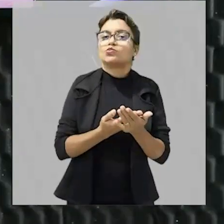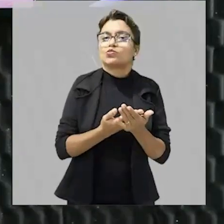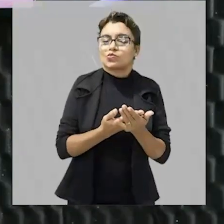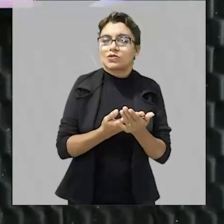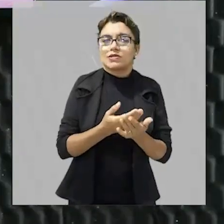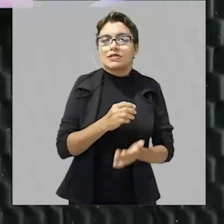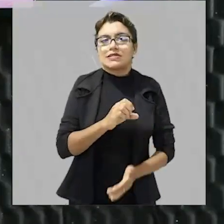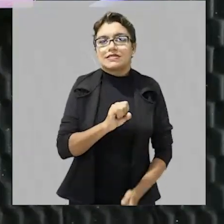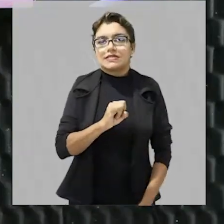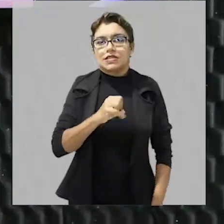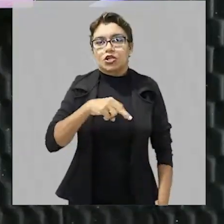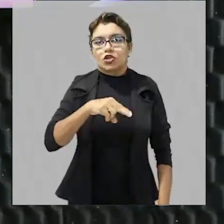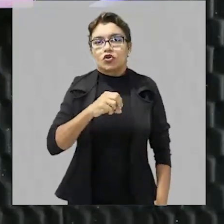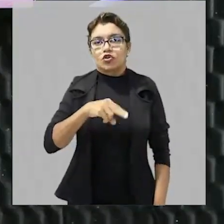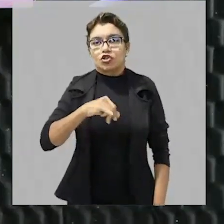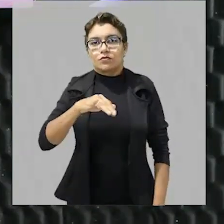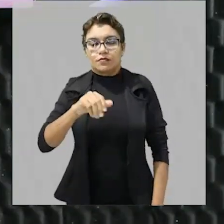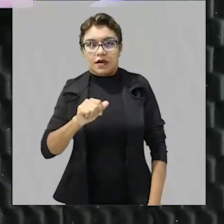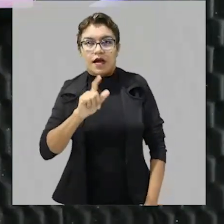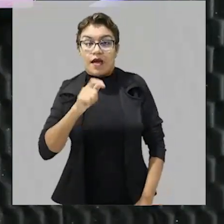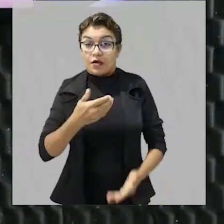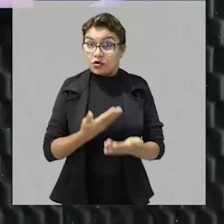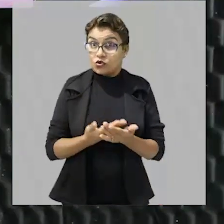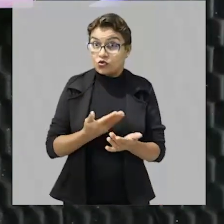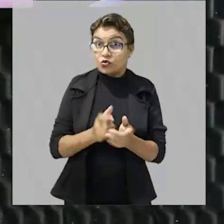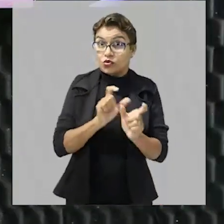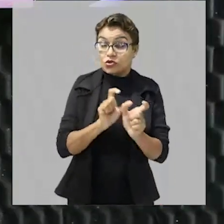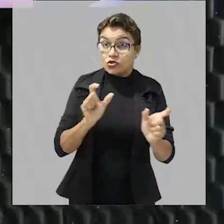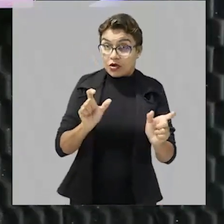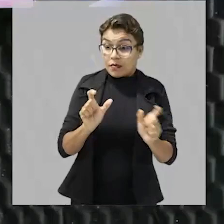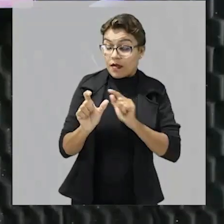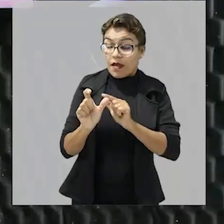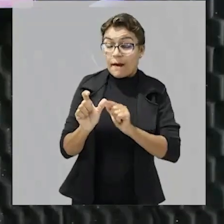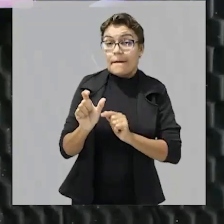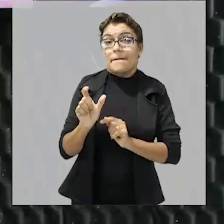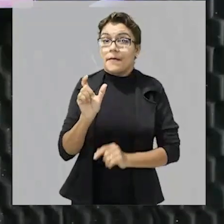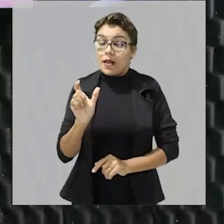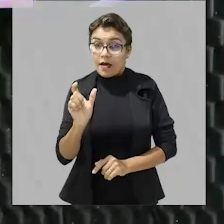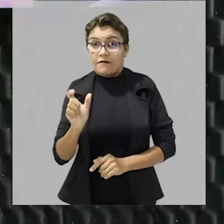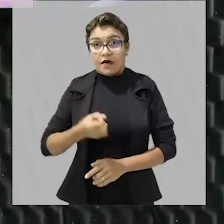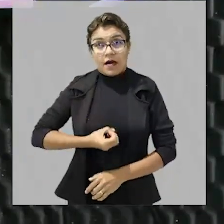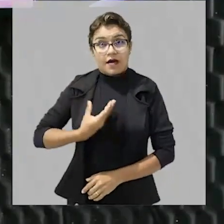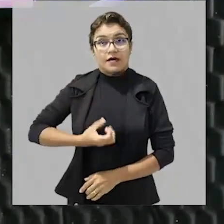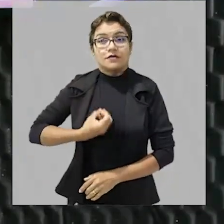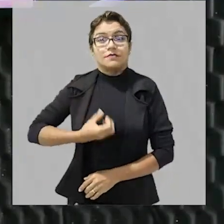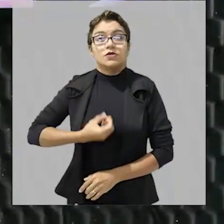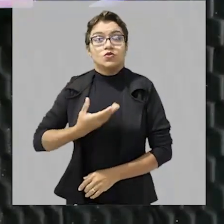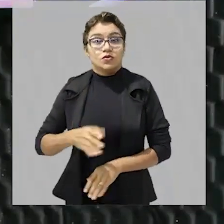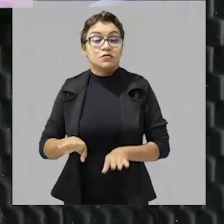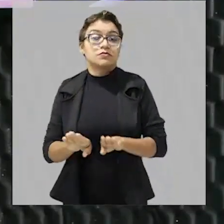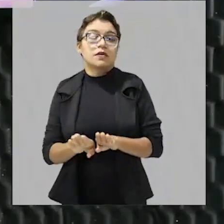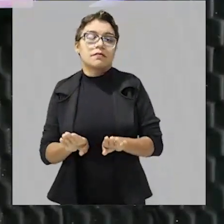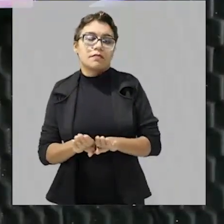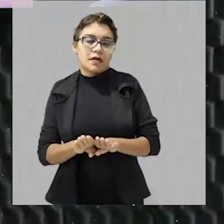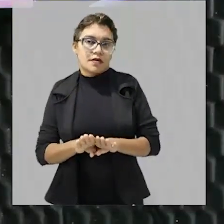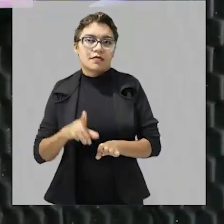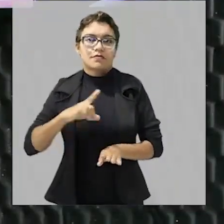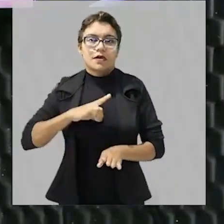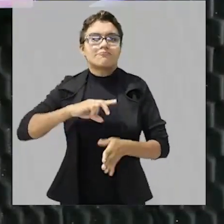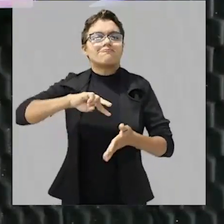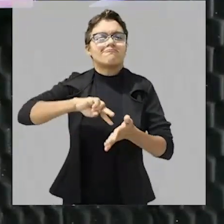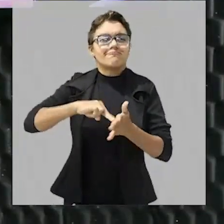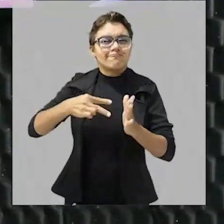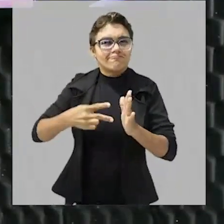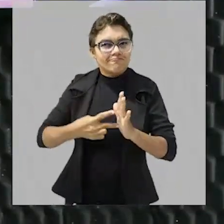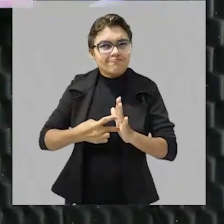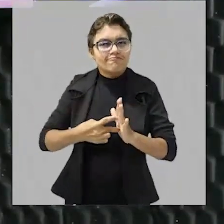da norma culta, é normal, claro. Mas há situações como o estudo aqui do PAS, o EMA